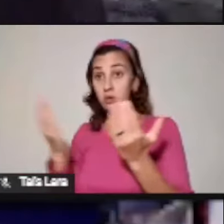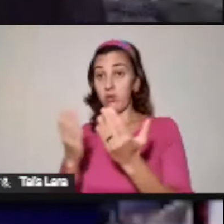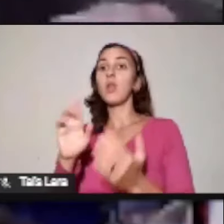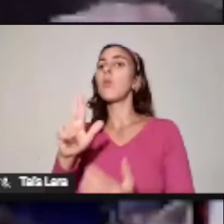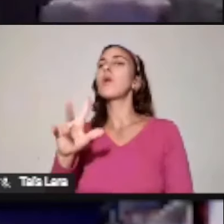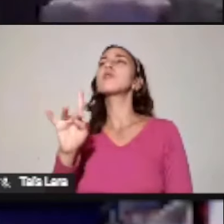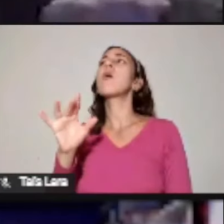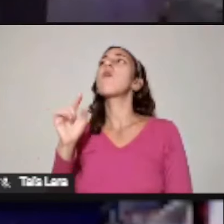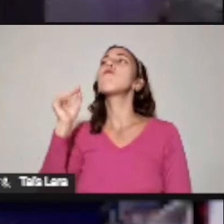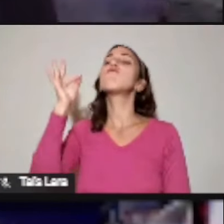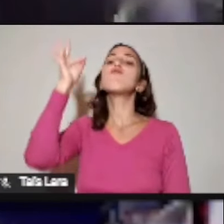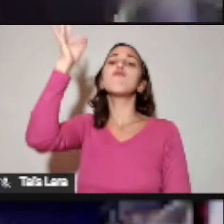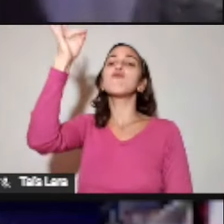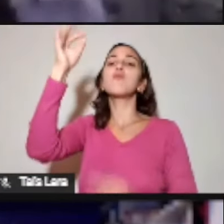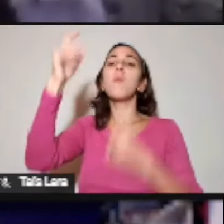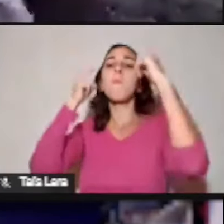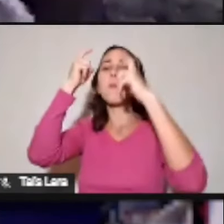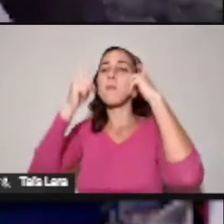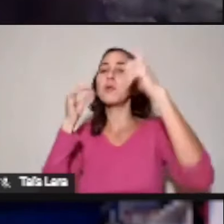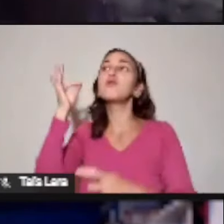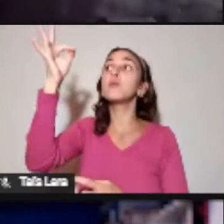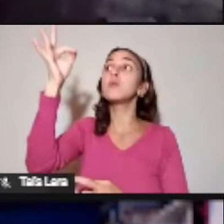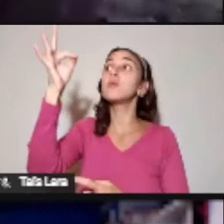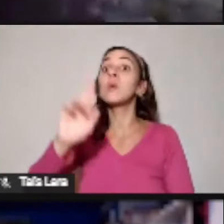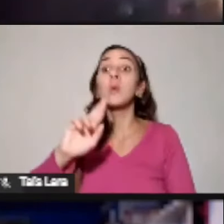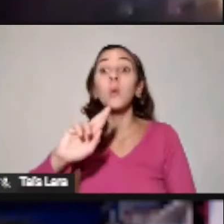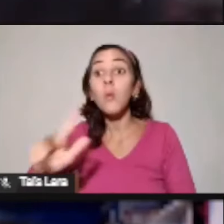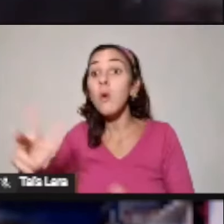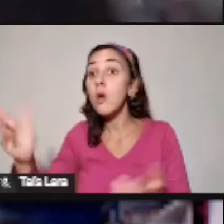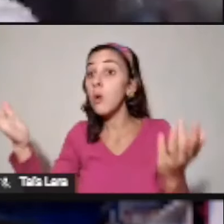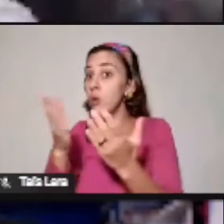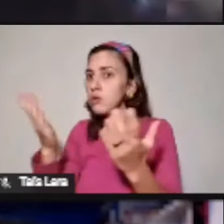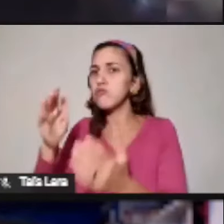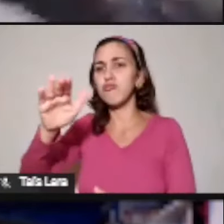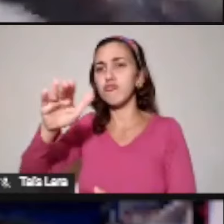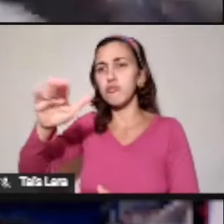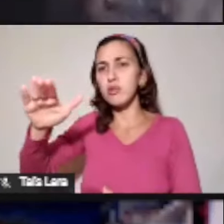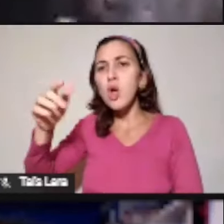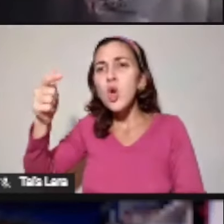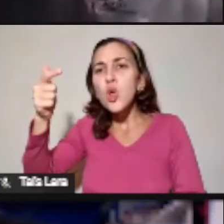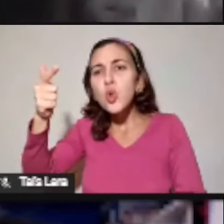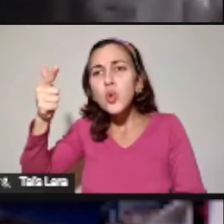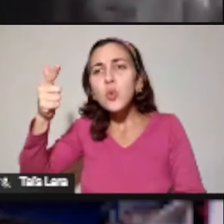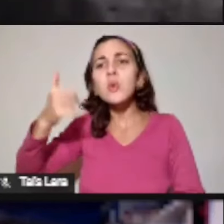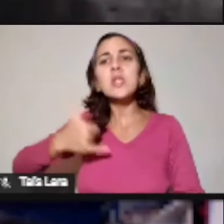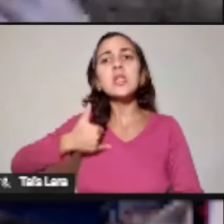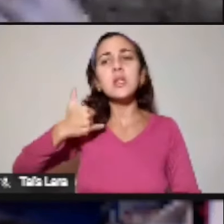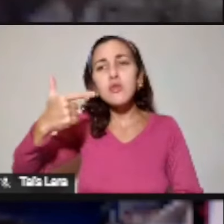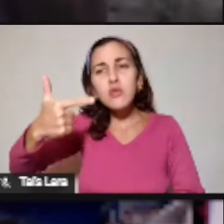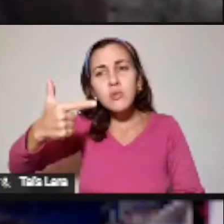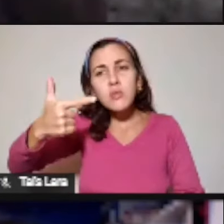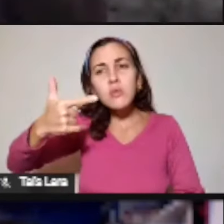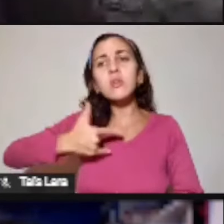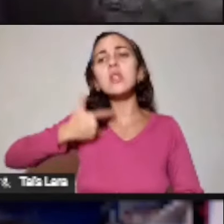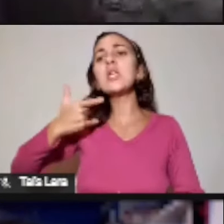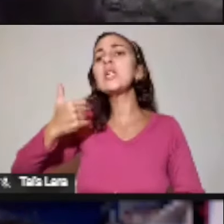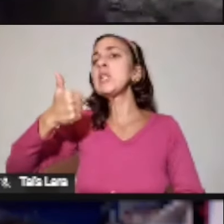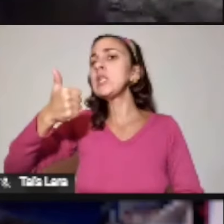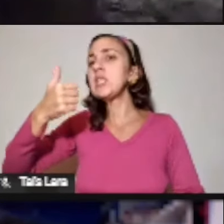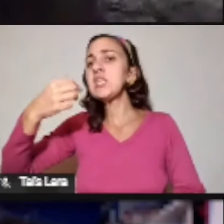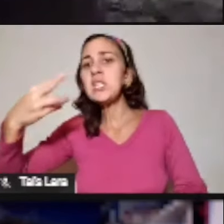esses direitos sejam cumpridos agora, no presente. É a criança com 2 anos, é a adolescente com 13 anos. Então, quando a gente fala de direitos, a gente